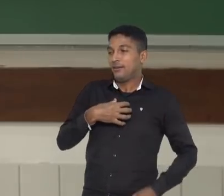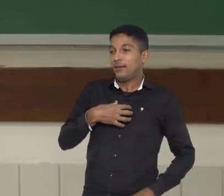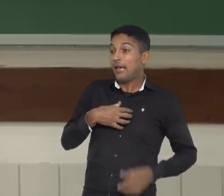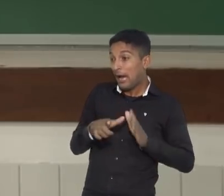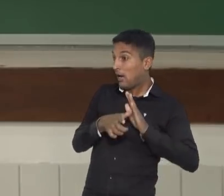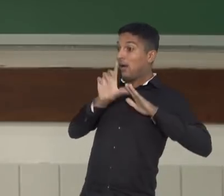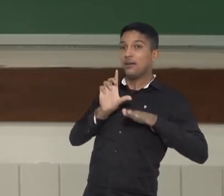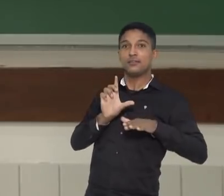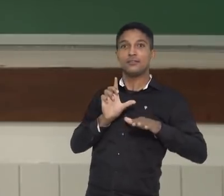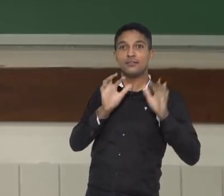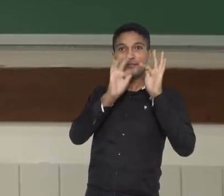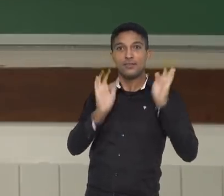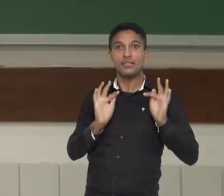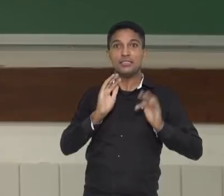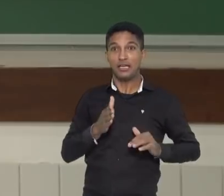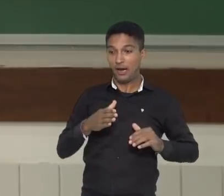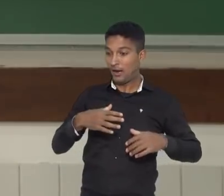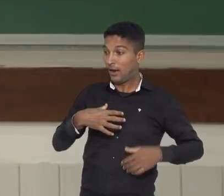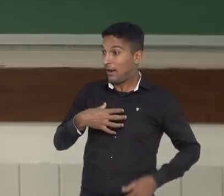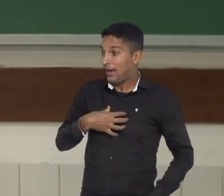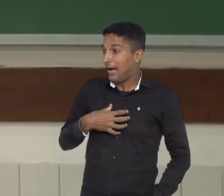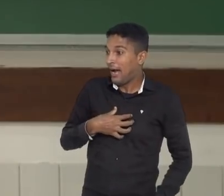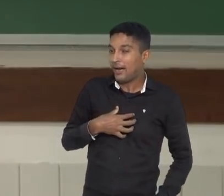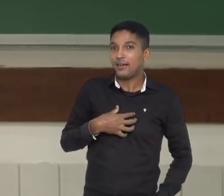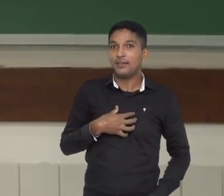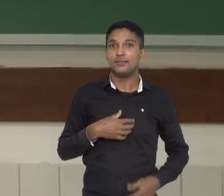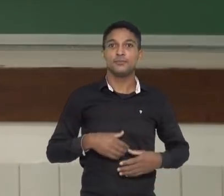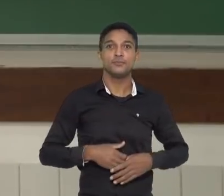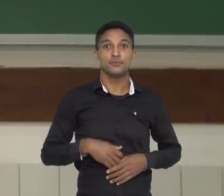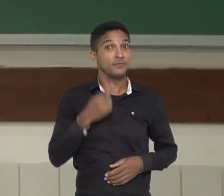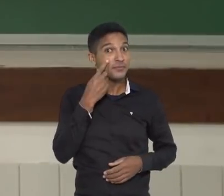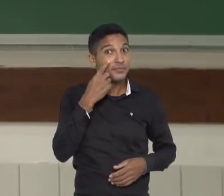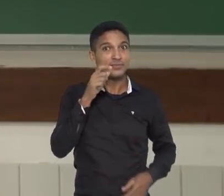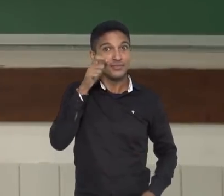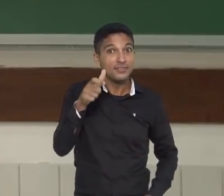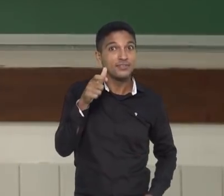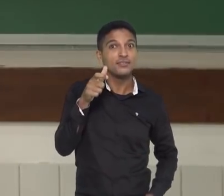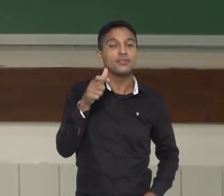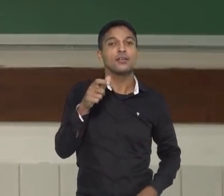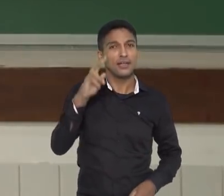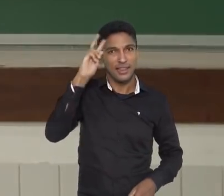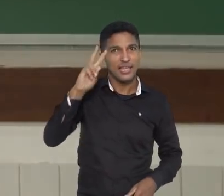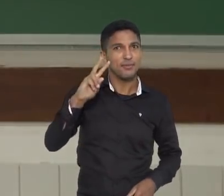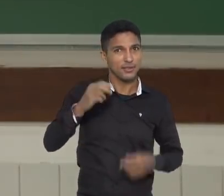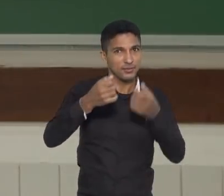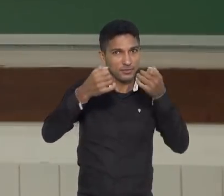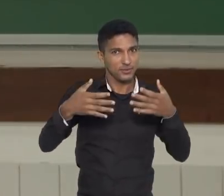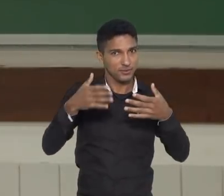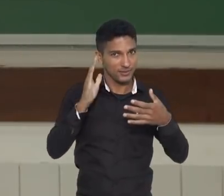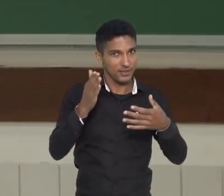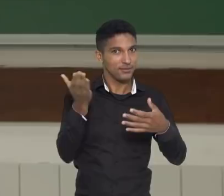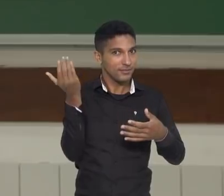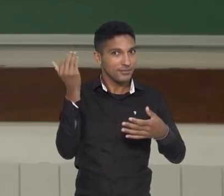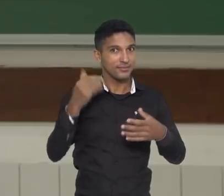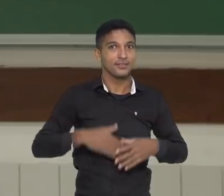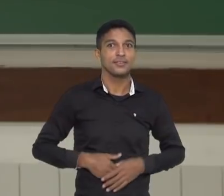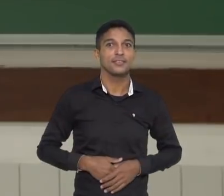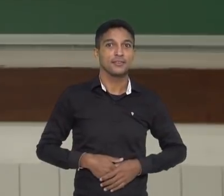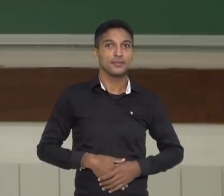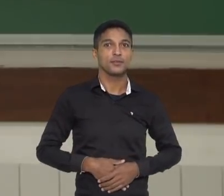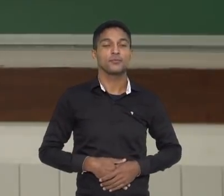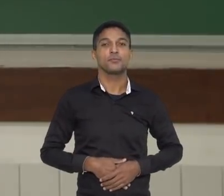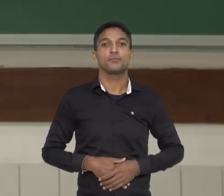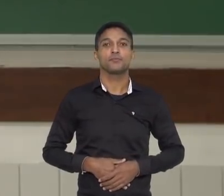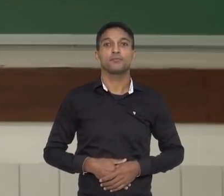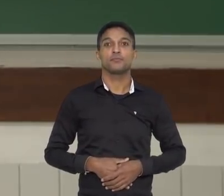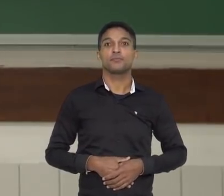mesmo antes de encontrá-lo, né? Olha que interessante. Lembra que nós havíamos comentado sobre isso já?